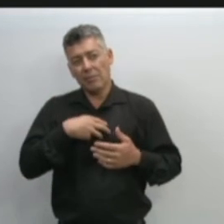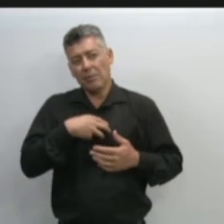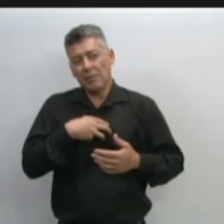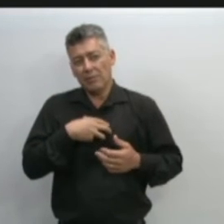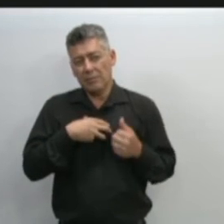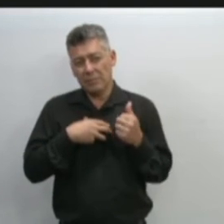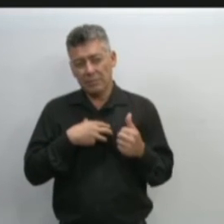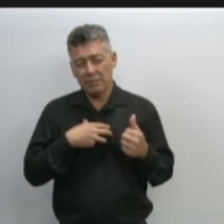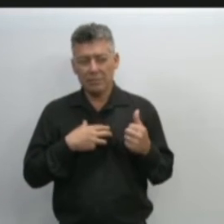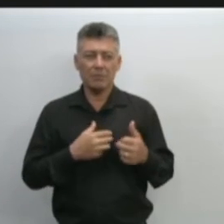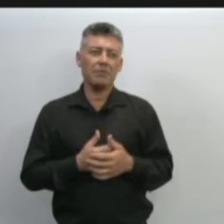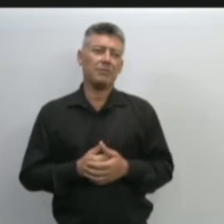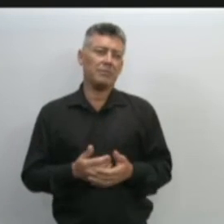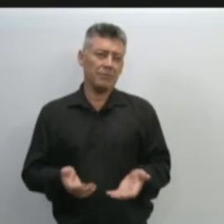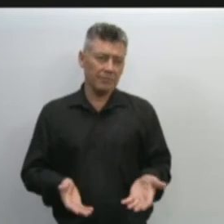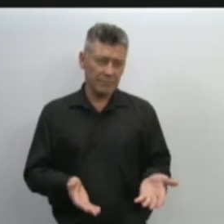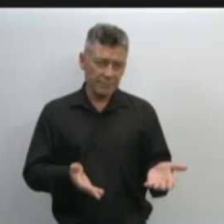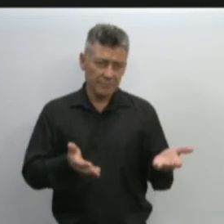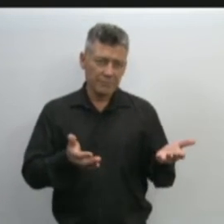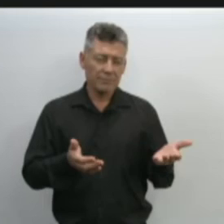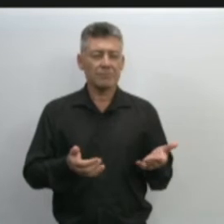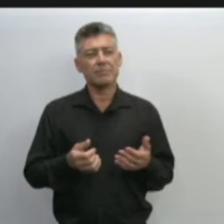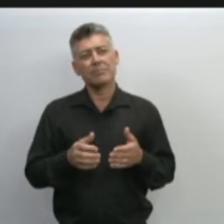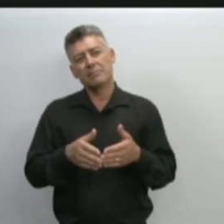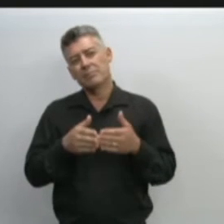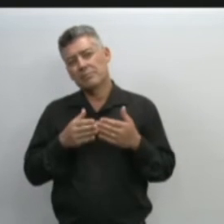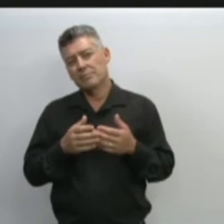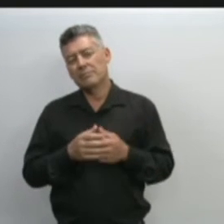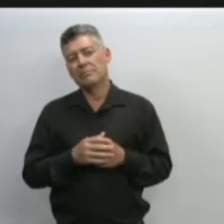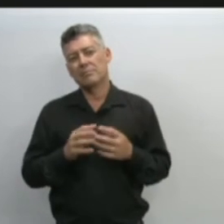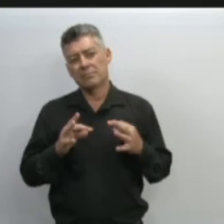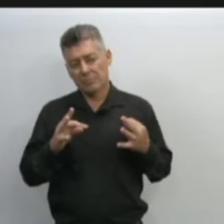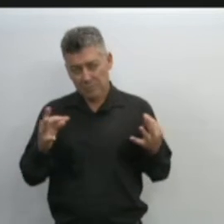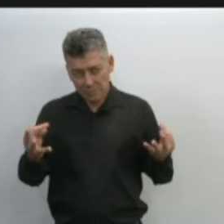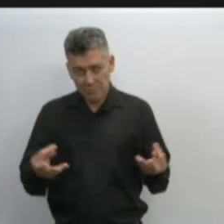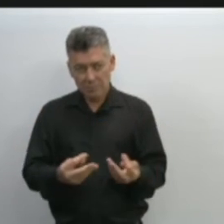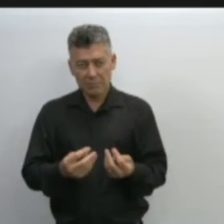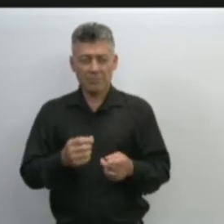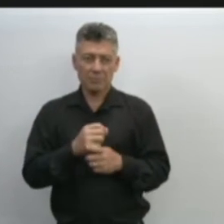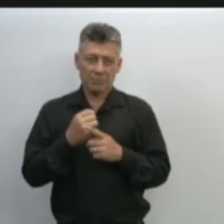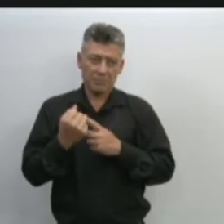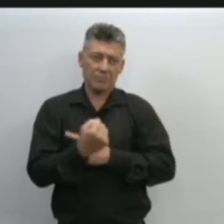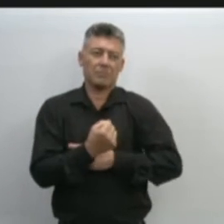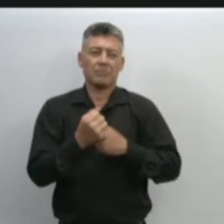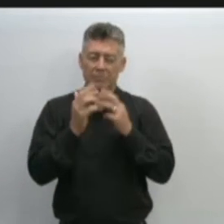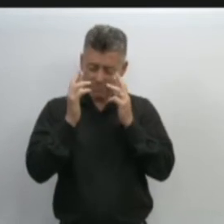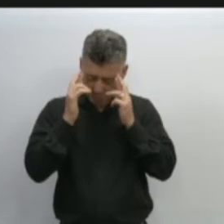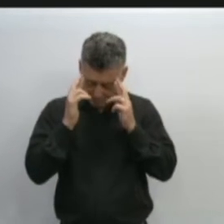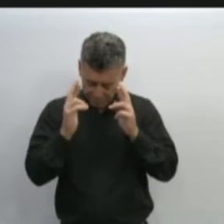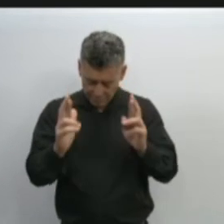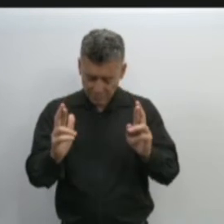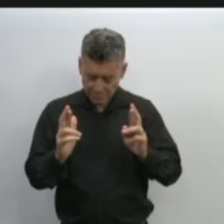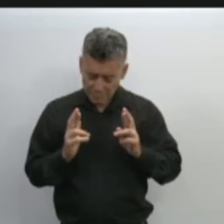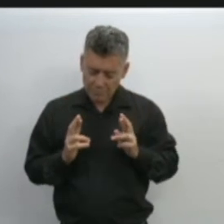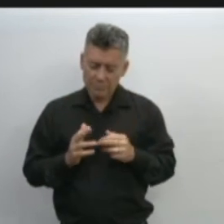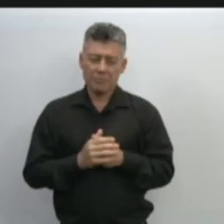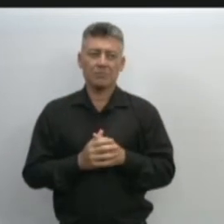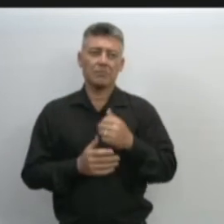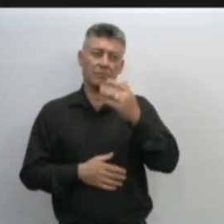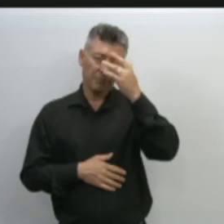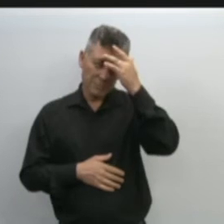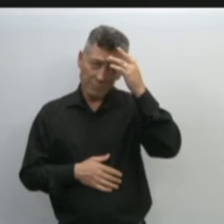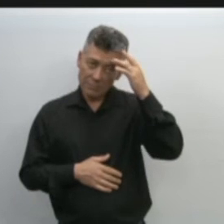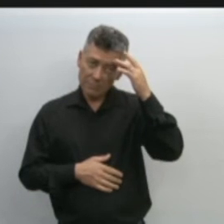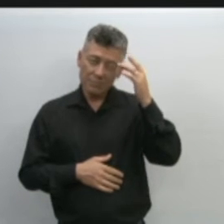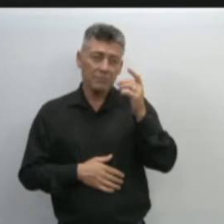Então, é valorizar e pedir também a todos, né, sociedade, que a respeite, né, como uma pessoa que tem